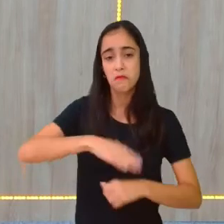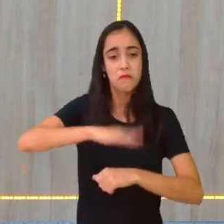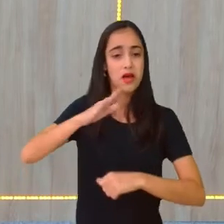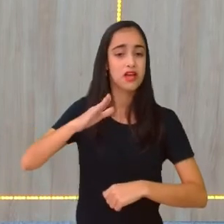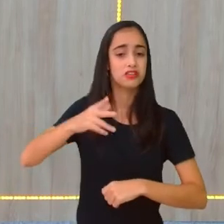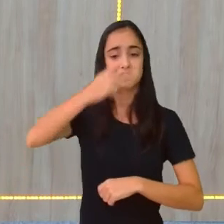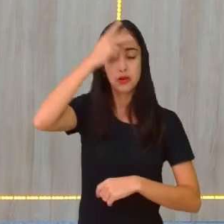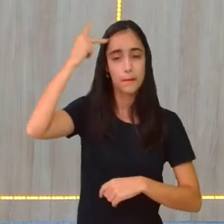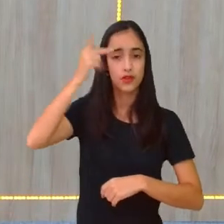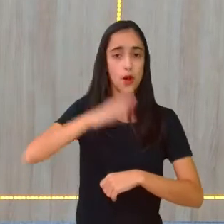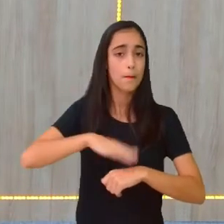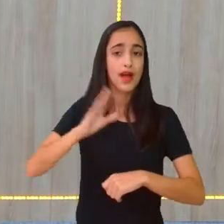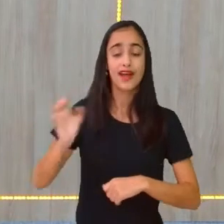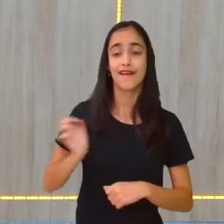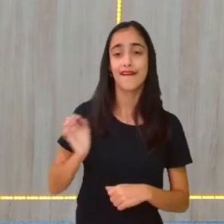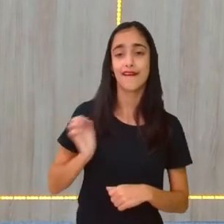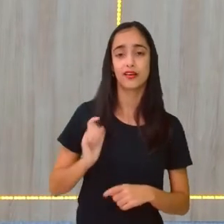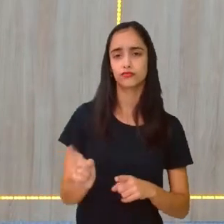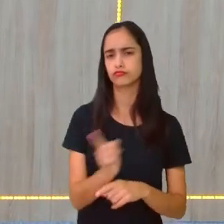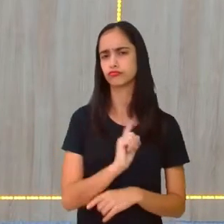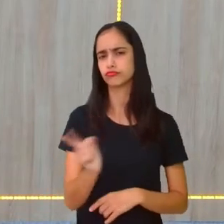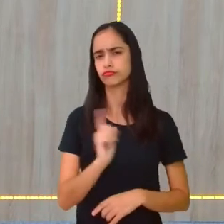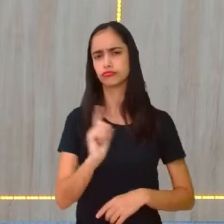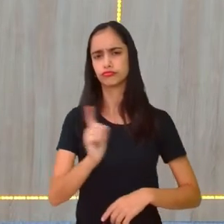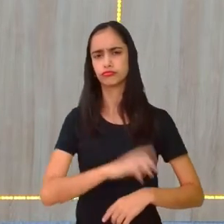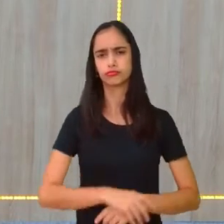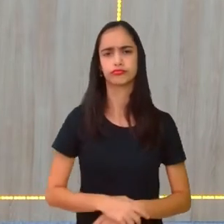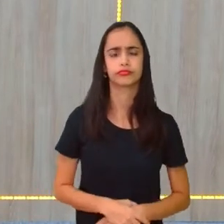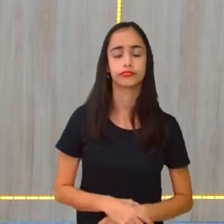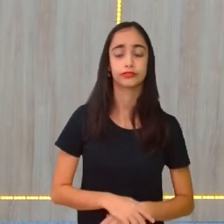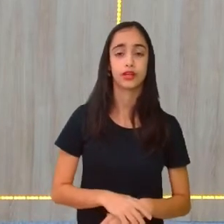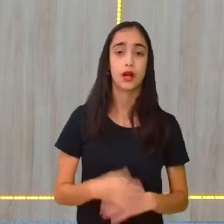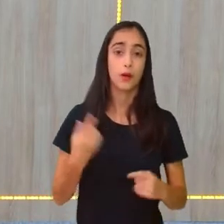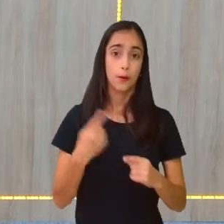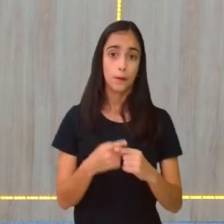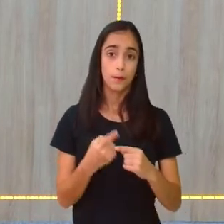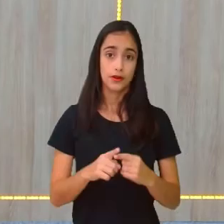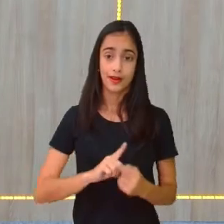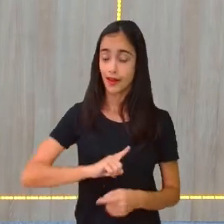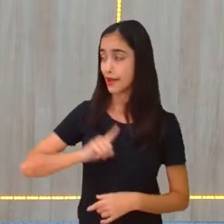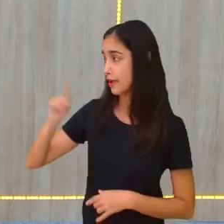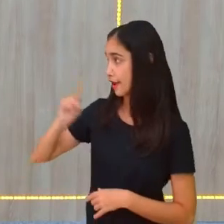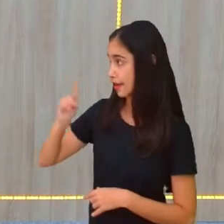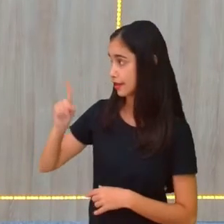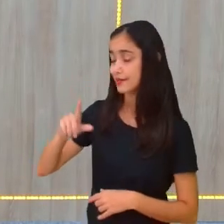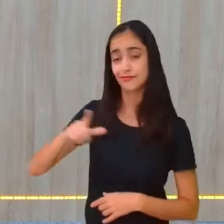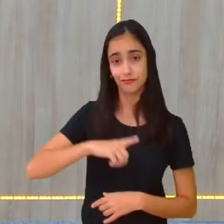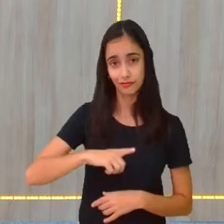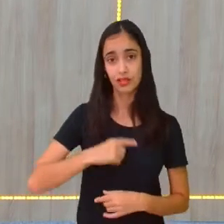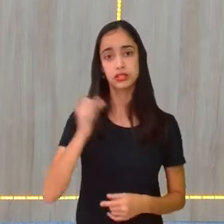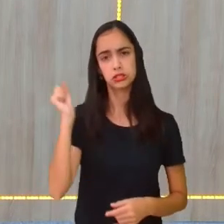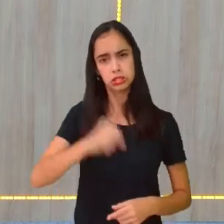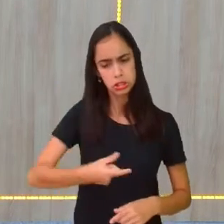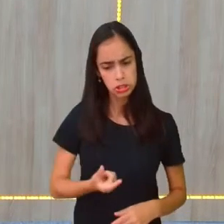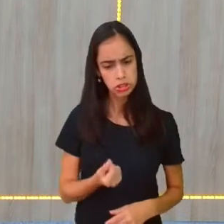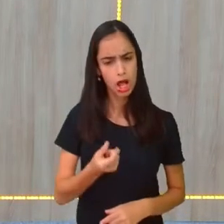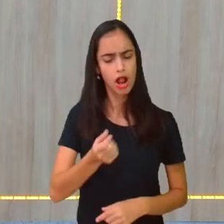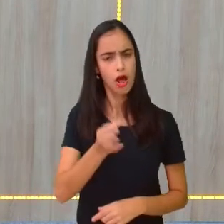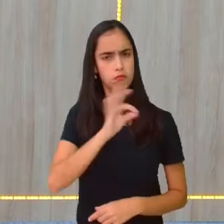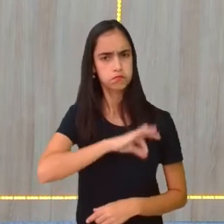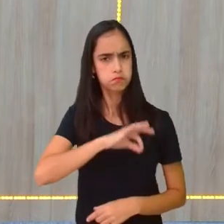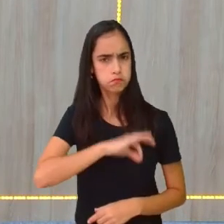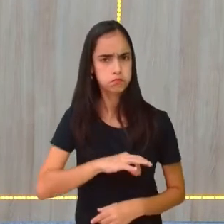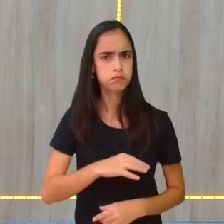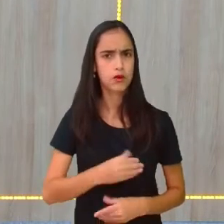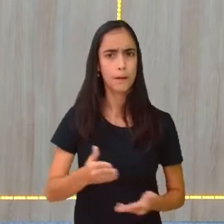comum, tanto que ele vai instituir aí esse salário, né, para que os mais pobres pudessem participar